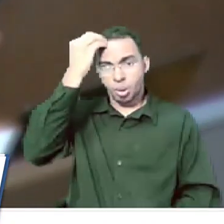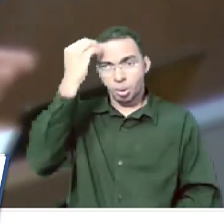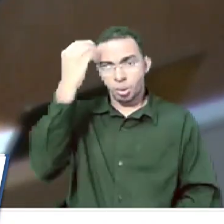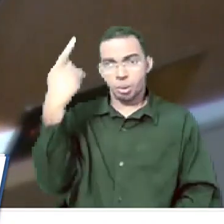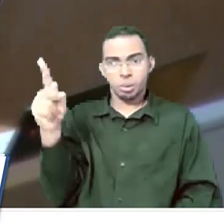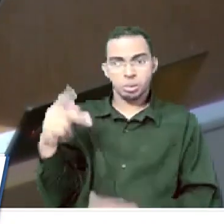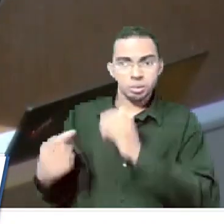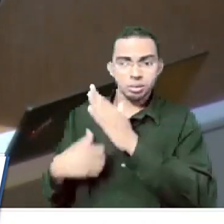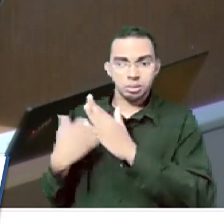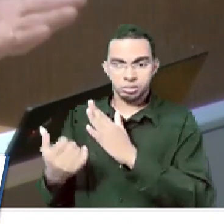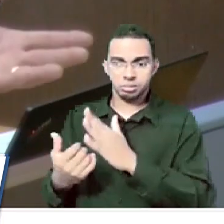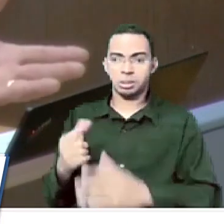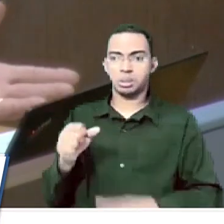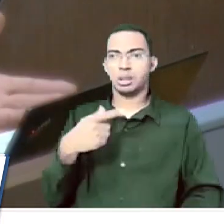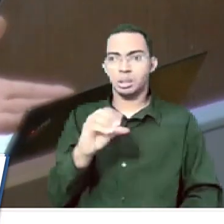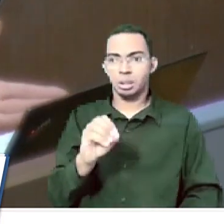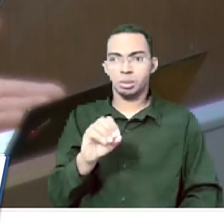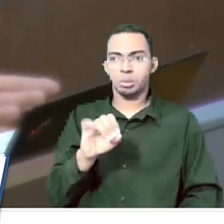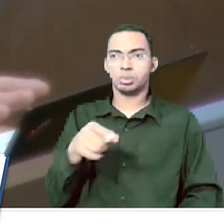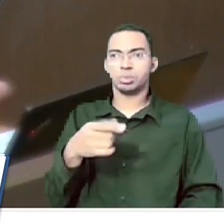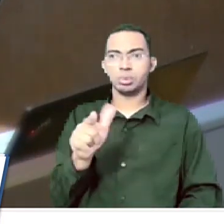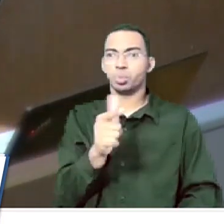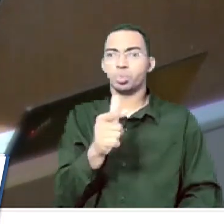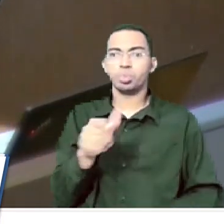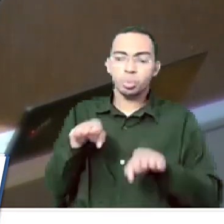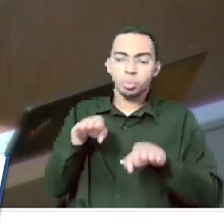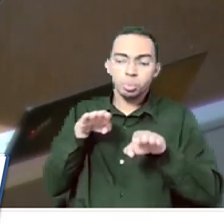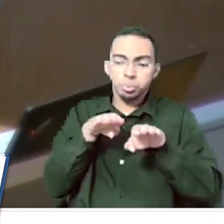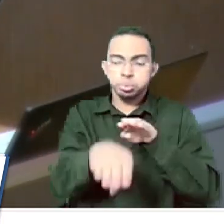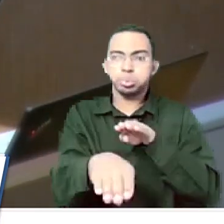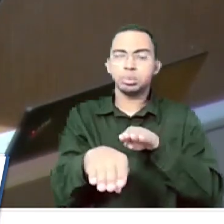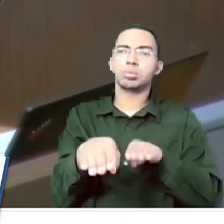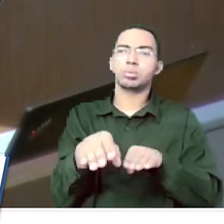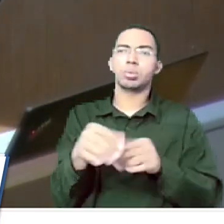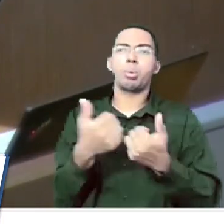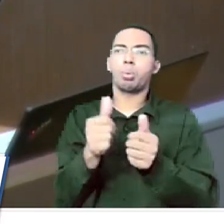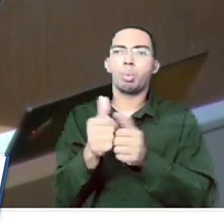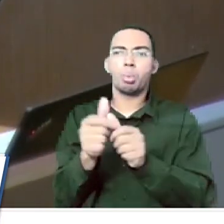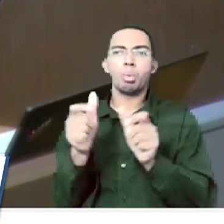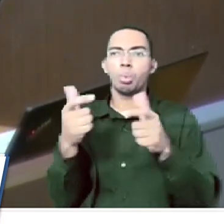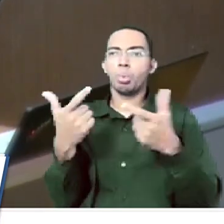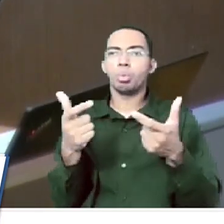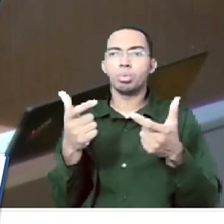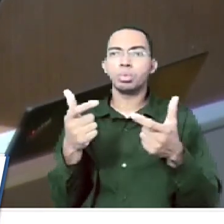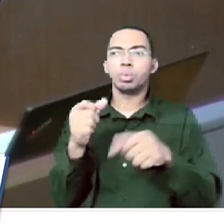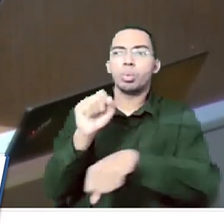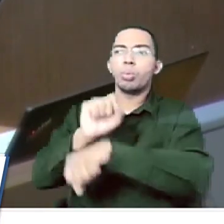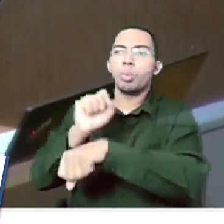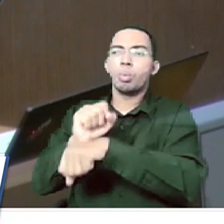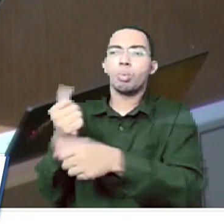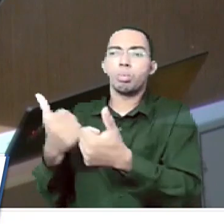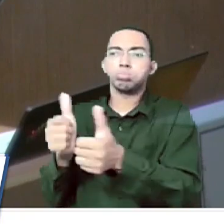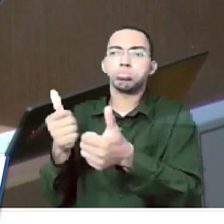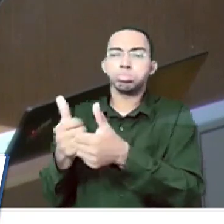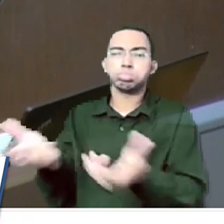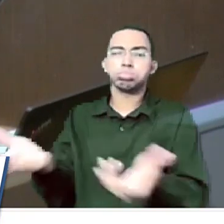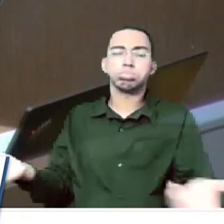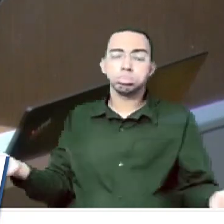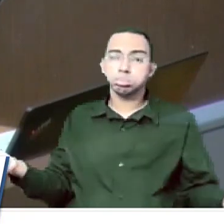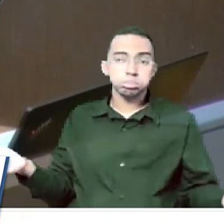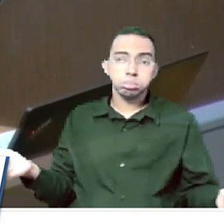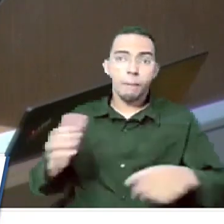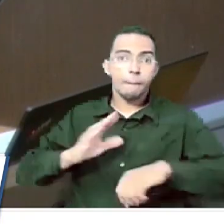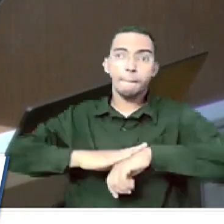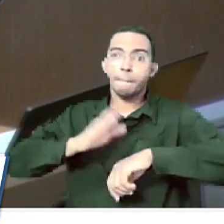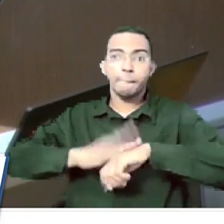Uai, não tem um corredor de ônibus, não tem aonde os ônibus parar. A hora que ele